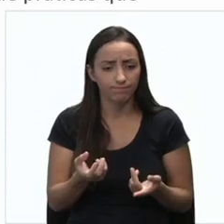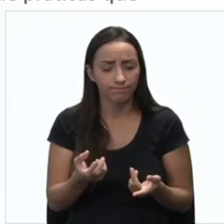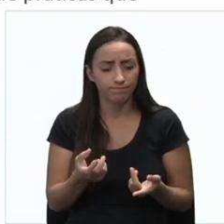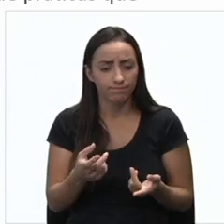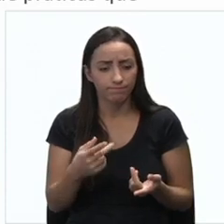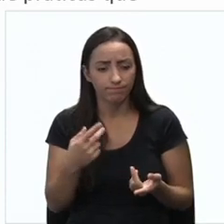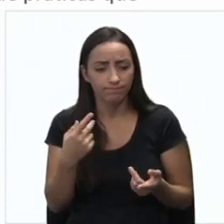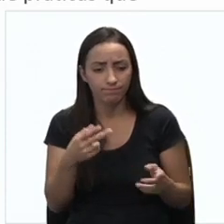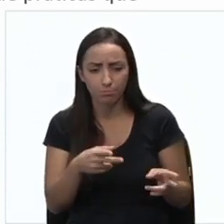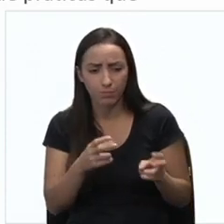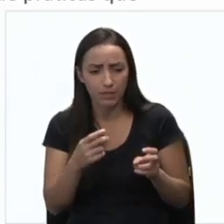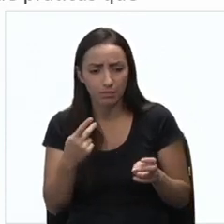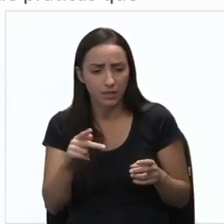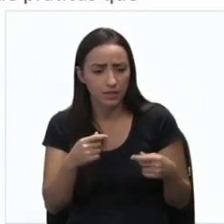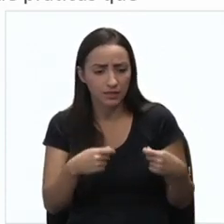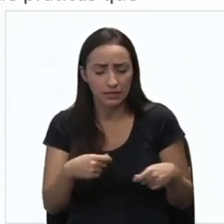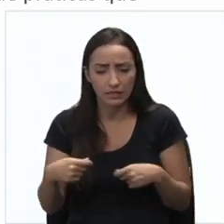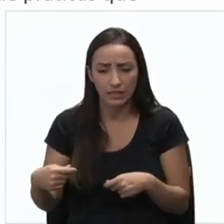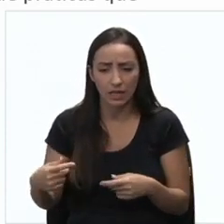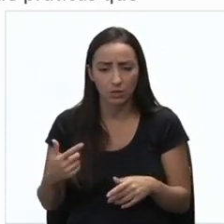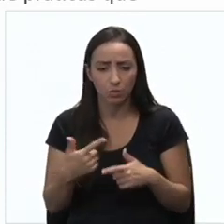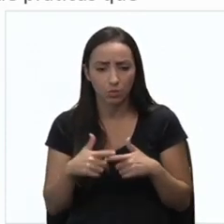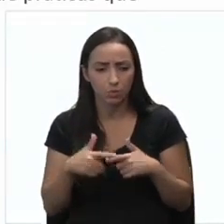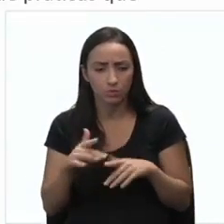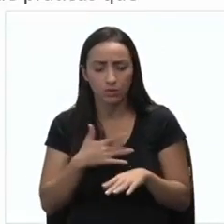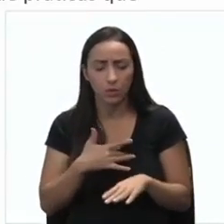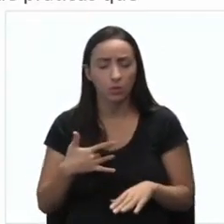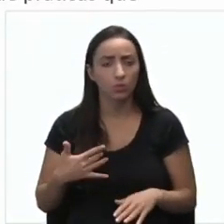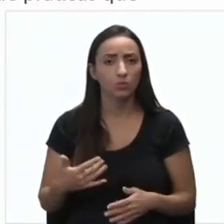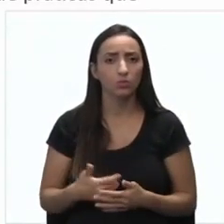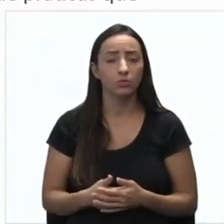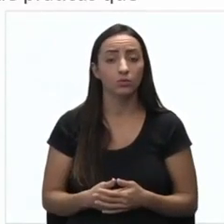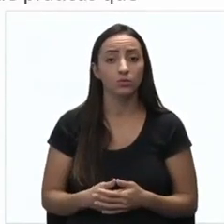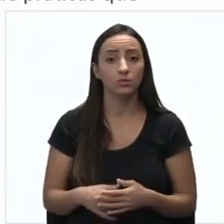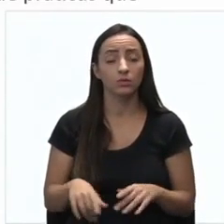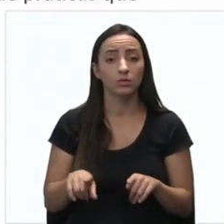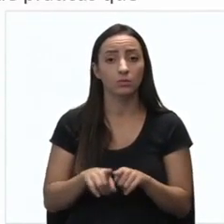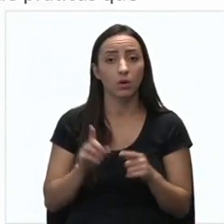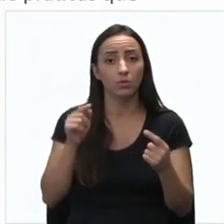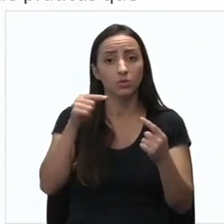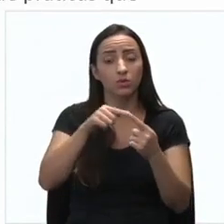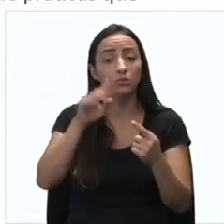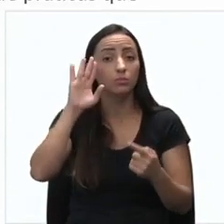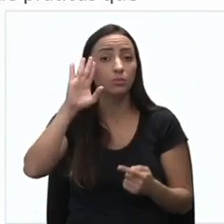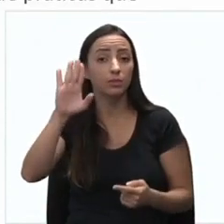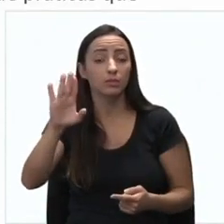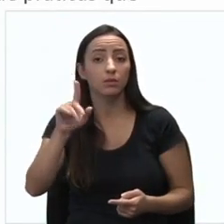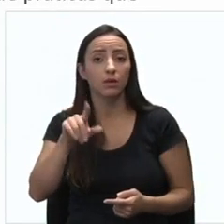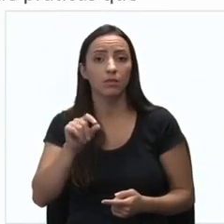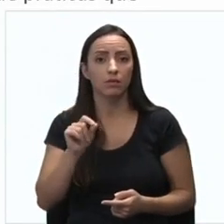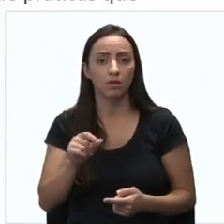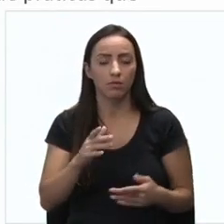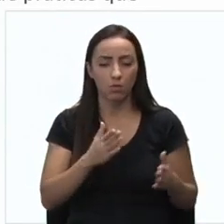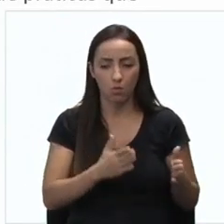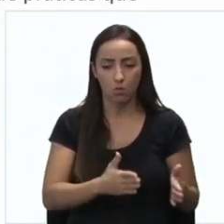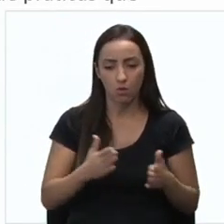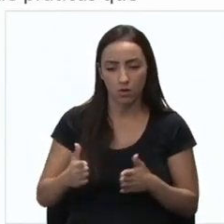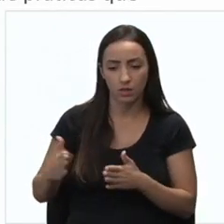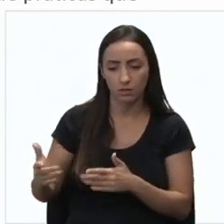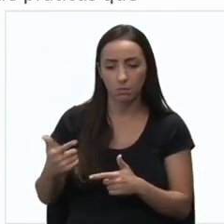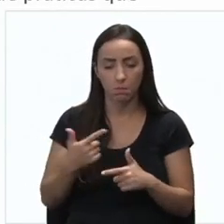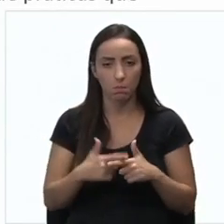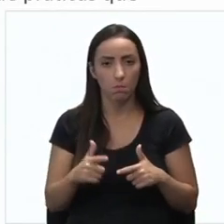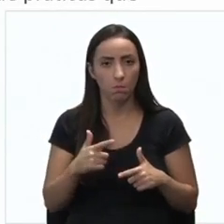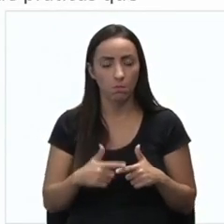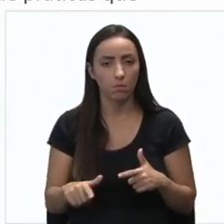suas necessidades e os problemas de saúde. O objetivo aí principal, então, é organizar esses